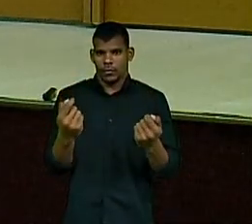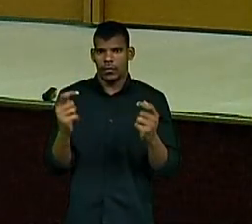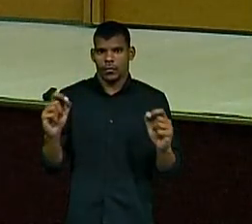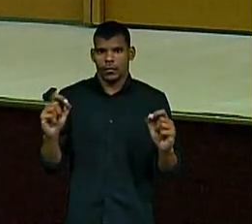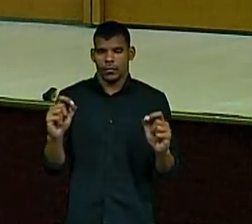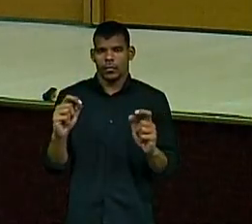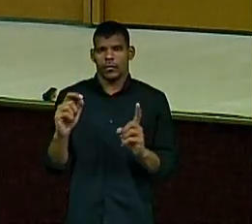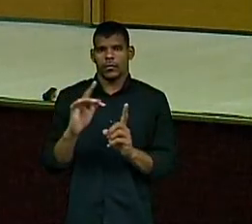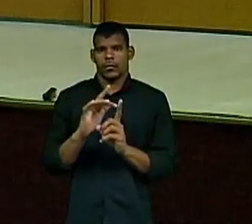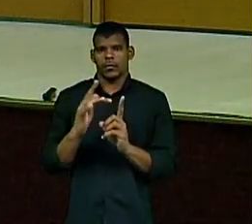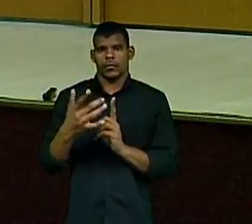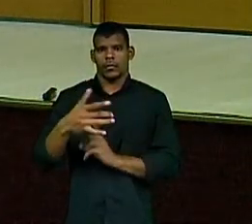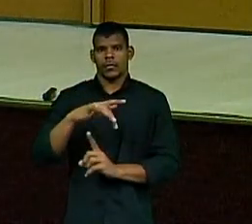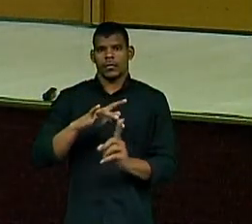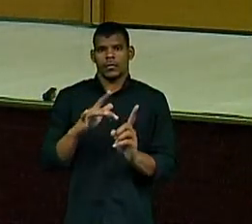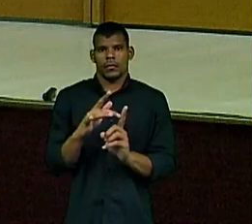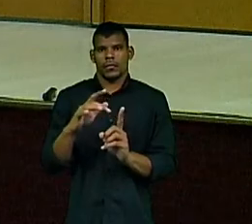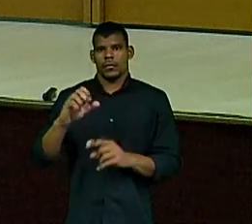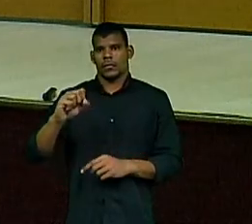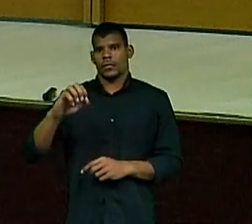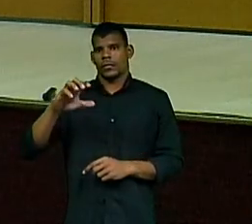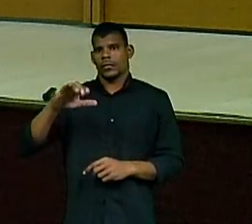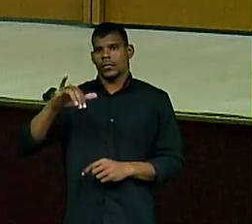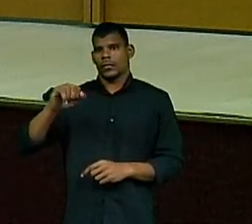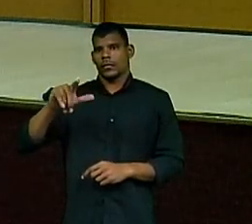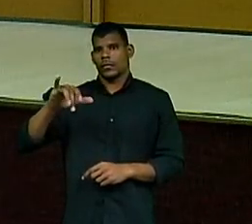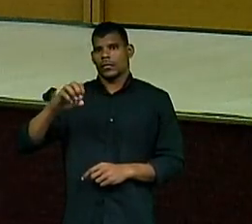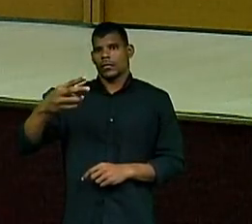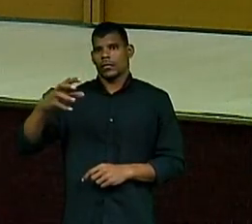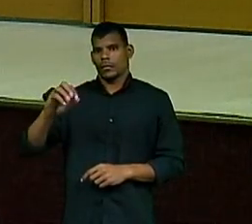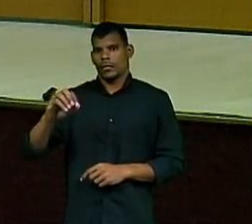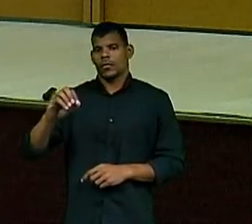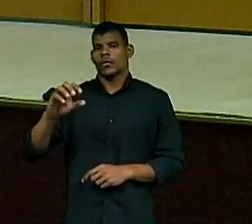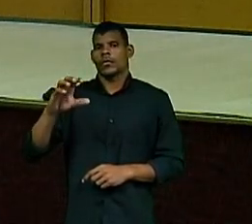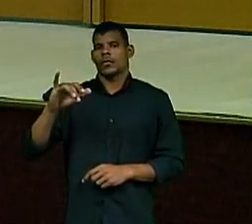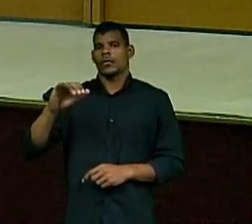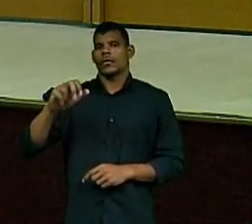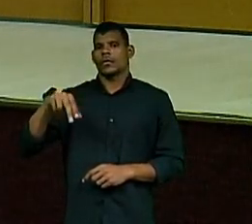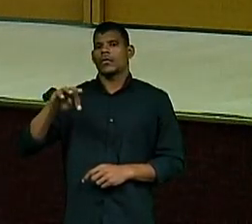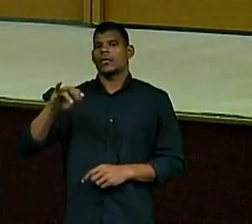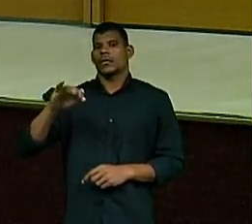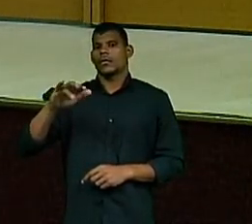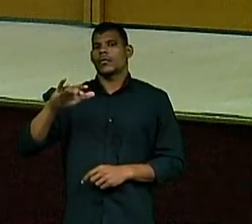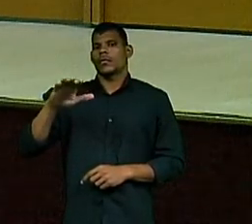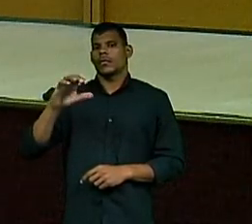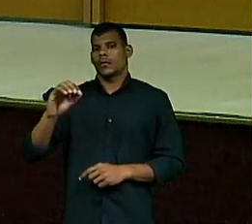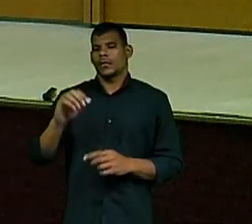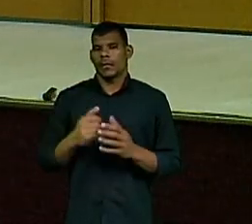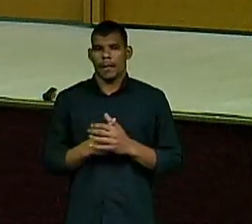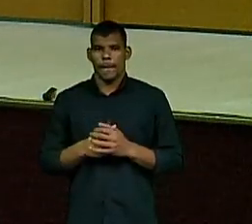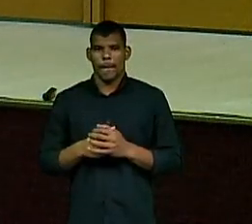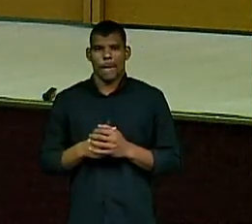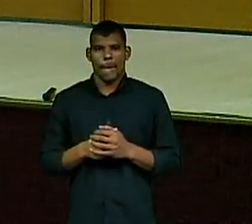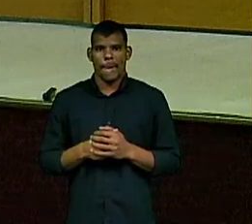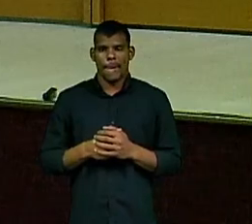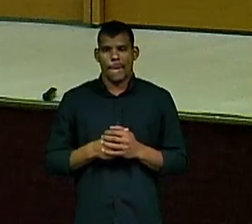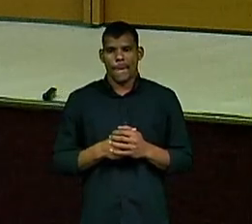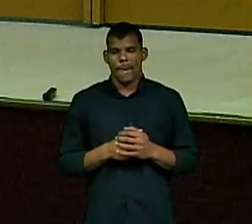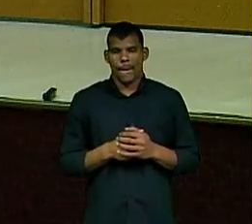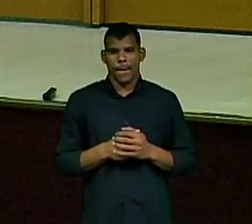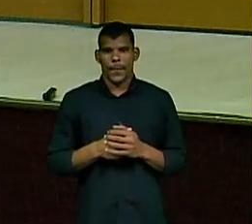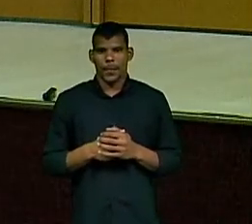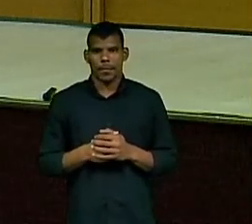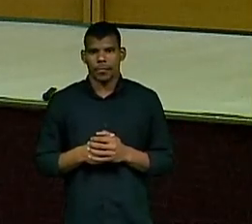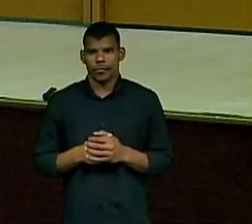socialismo não é que chama socialismo científico ou materialismo dialético de Marxismo Cristão e o anarquismo e me caiu